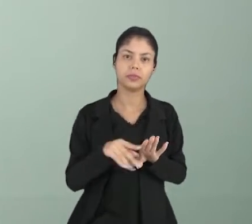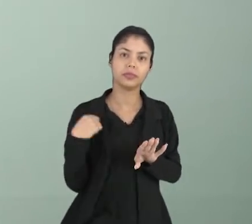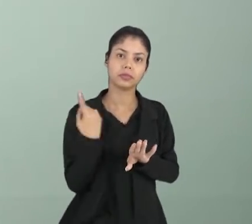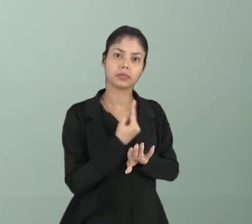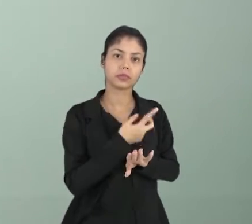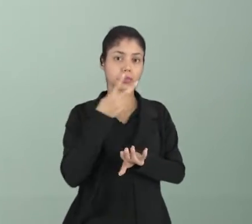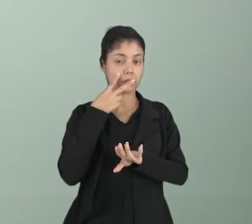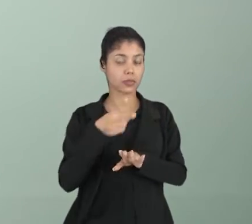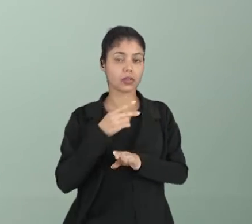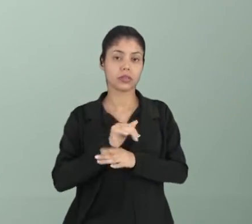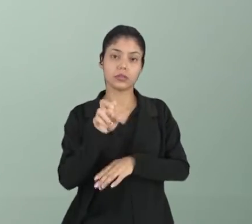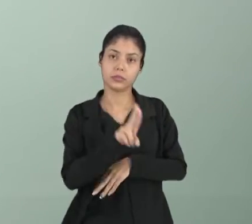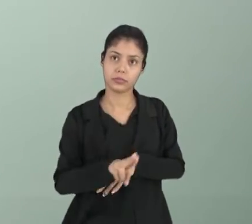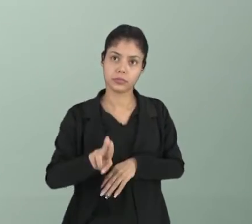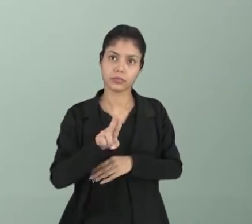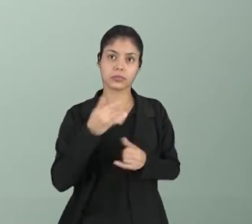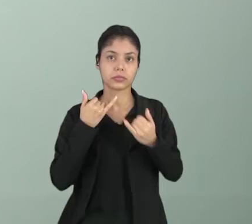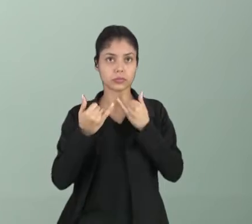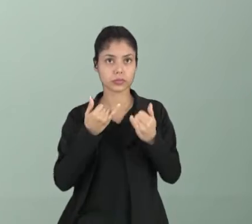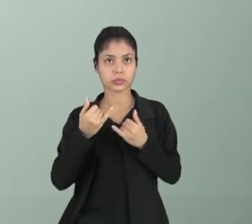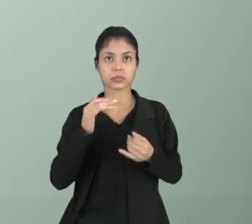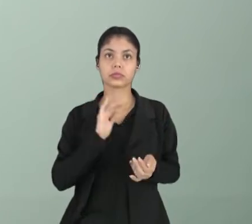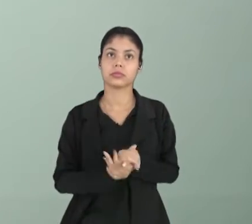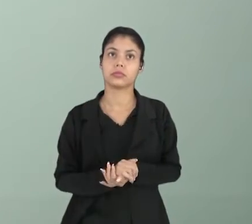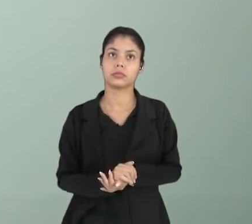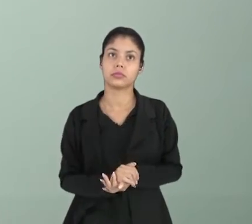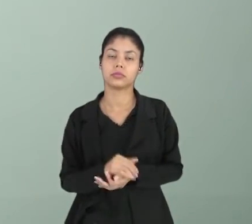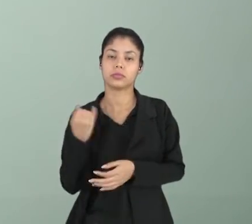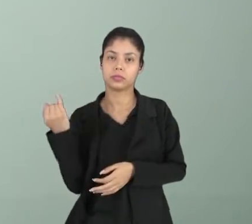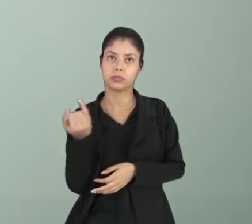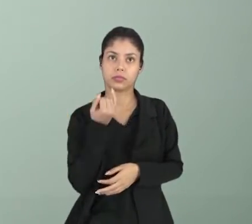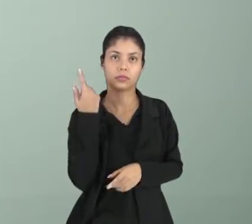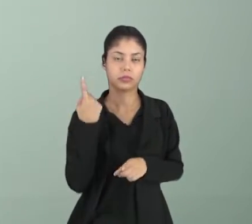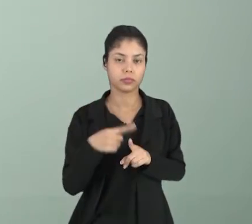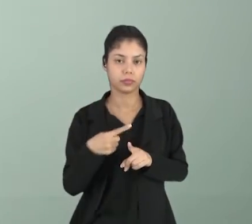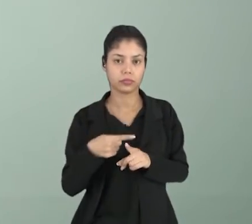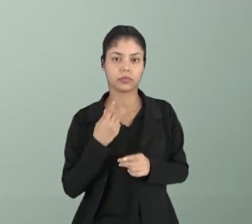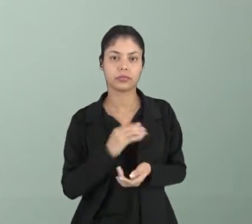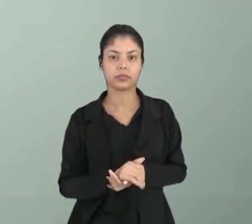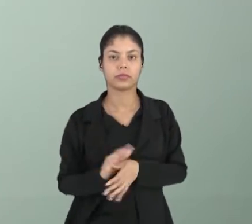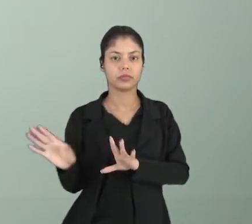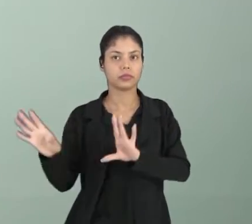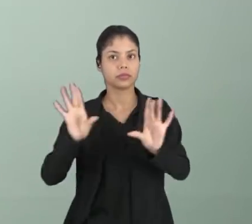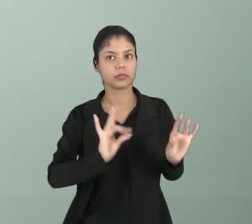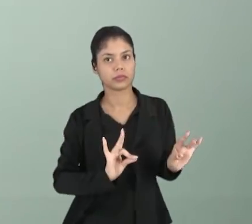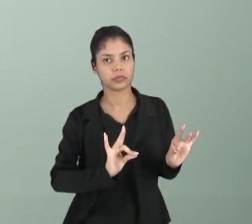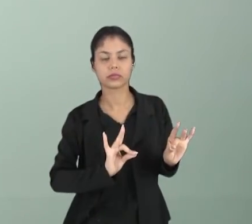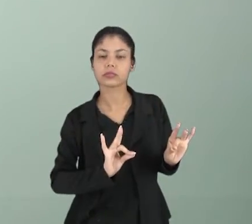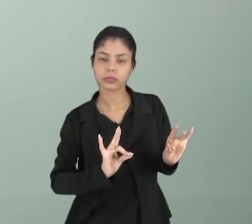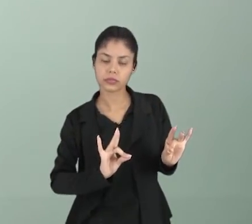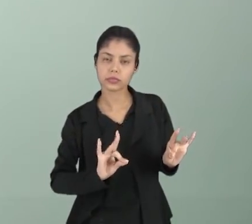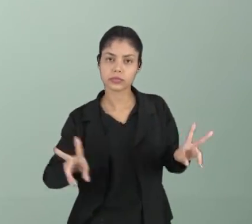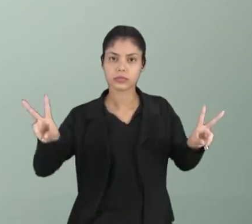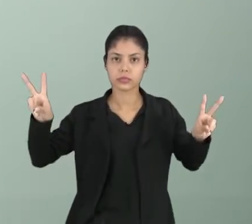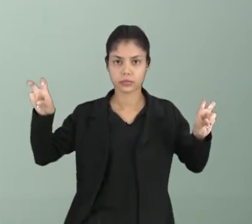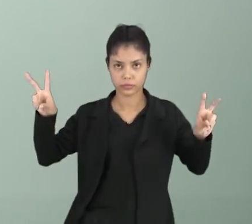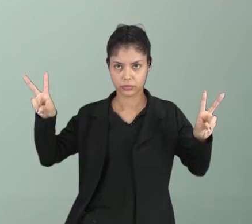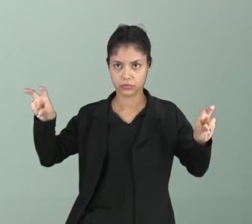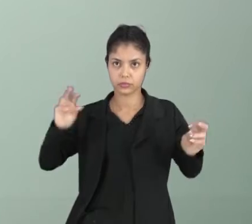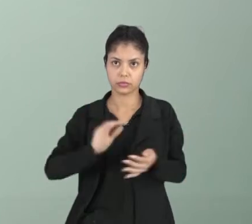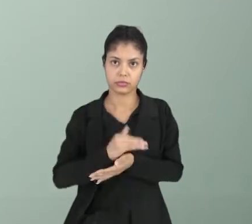gente vê que é utilizado os infográficos específicos. Por quê? Porque estão tratando de